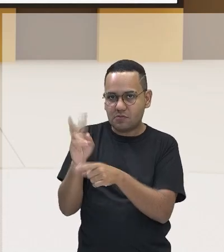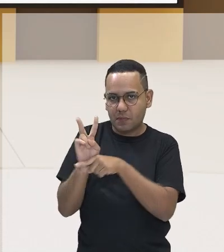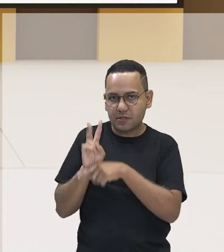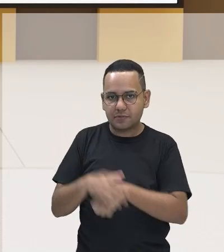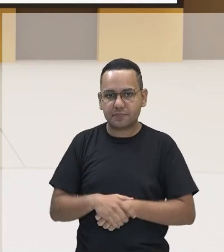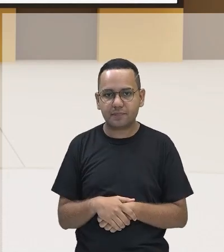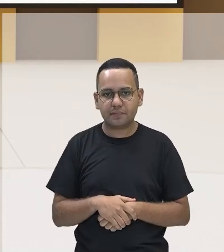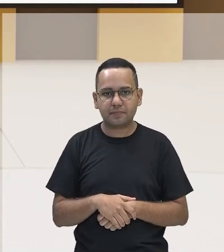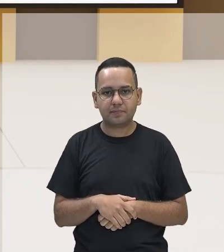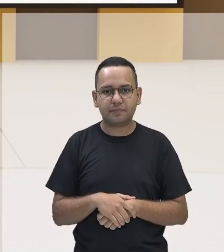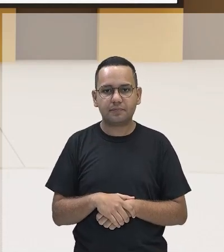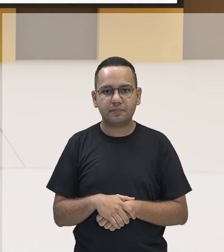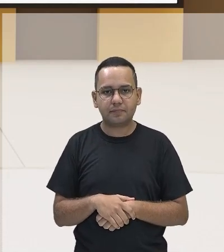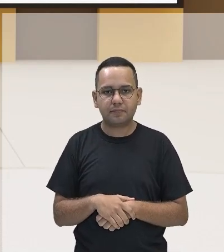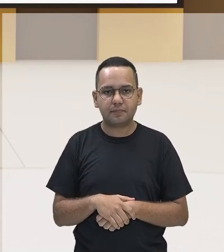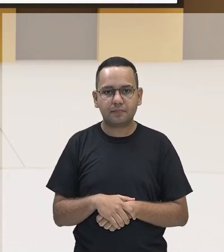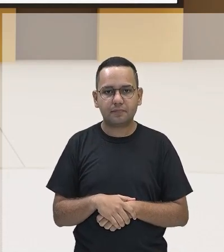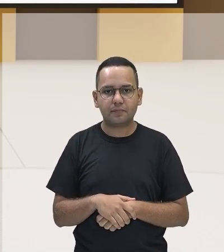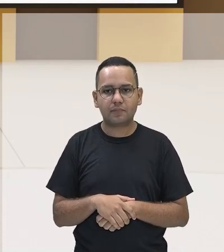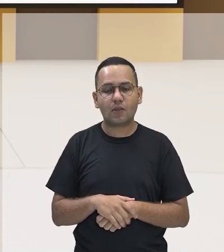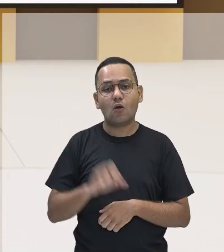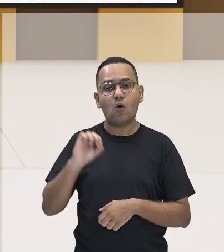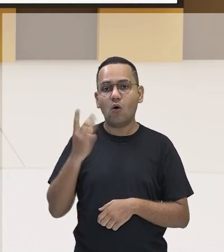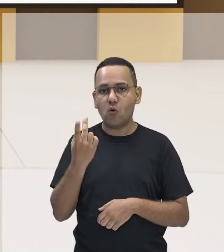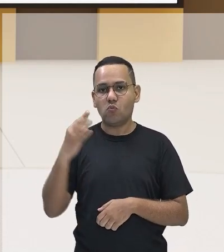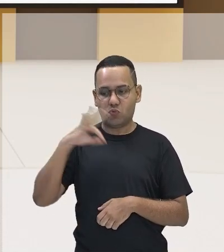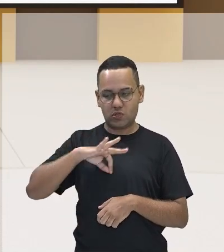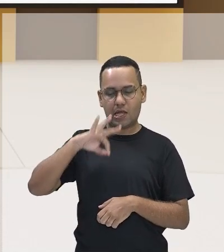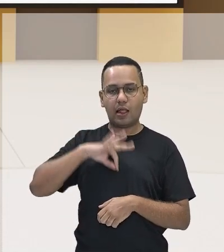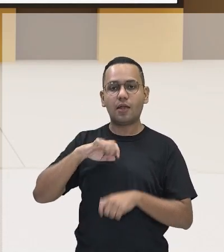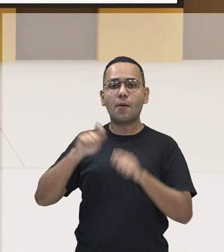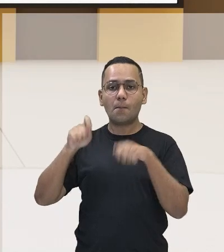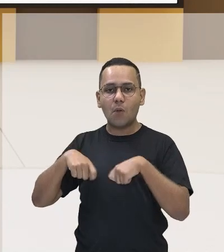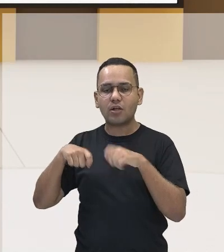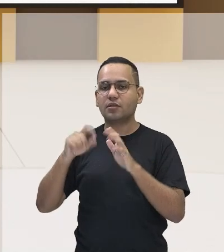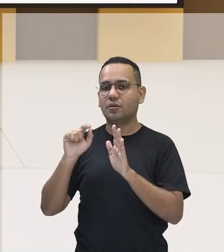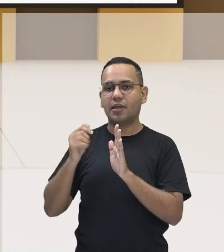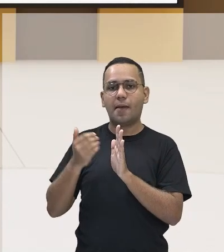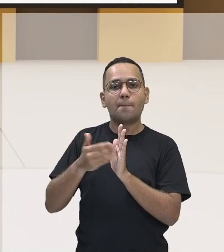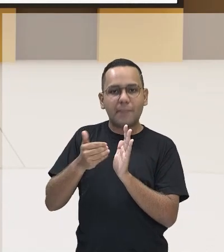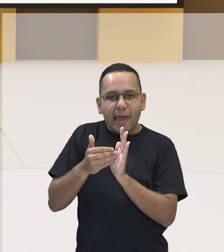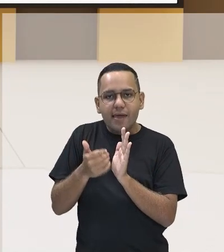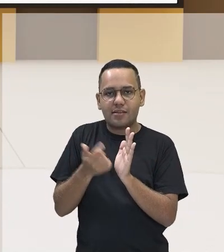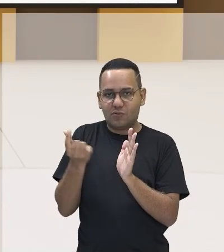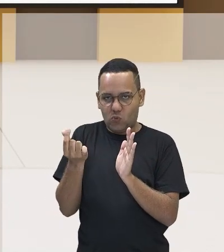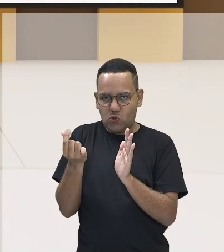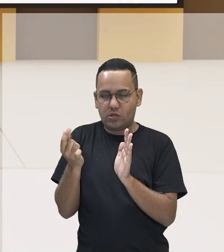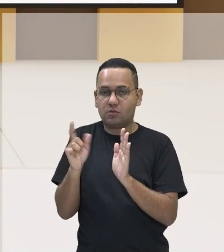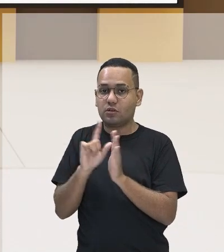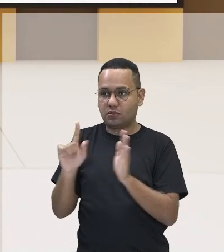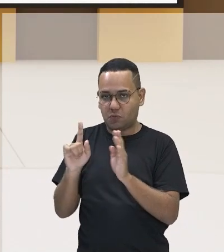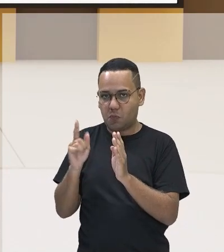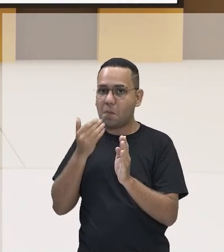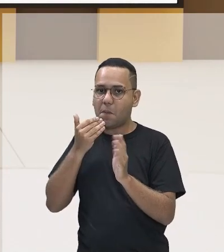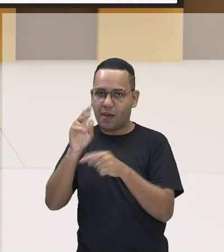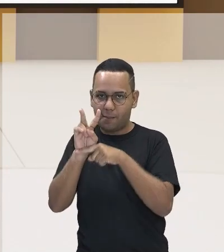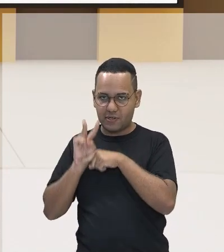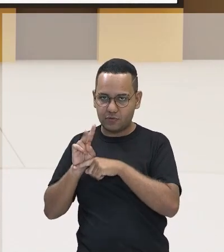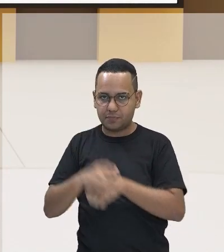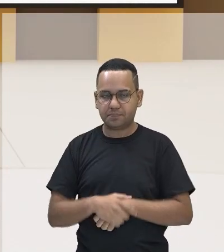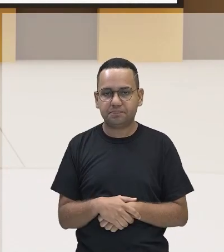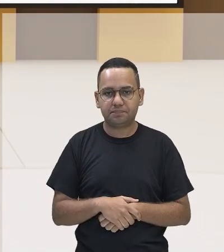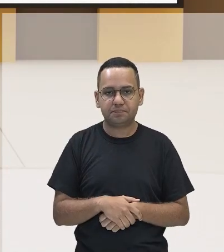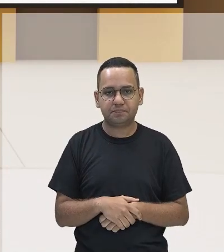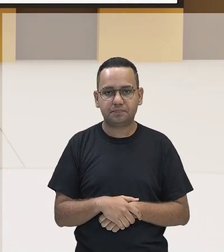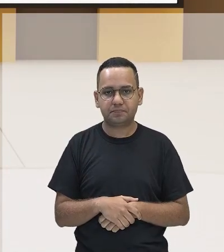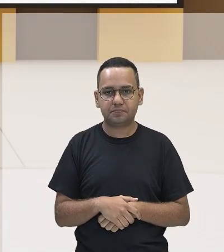pela garantia de já vir descontado no seu próximo salário. Nosso número 4. Temos agora aí empréstimos pessoais